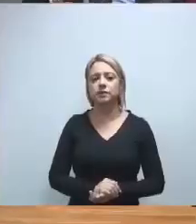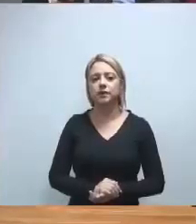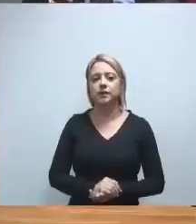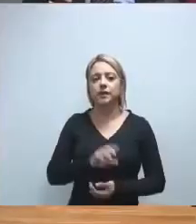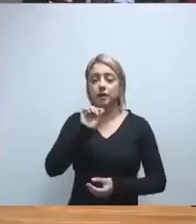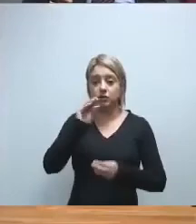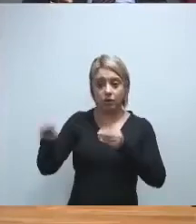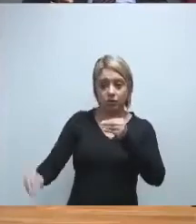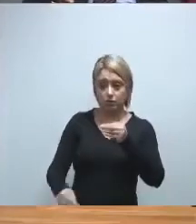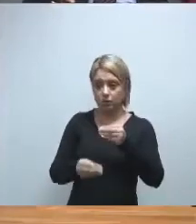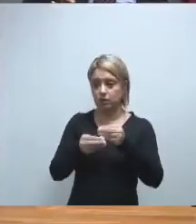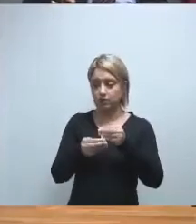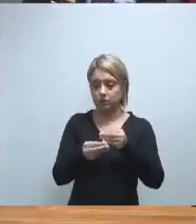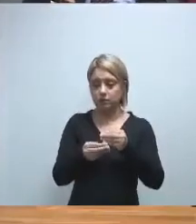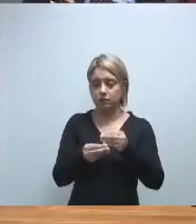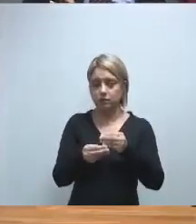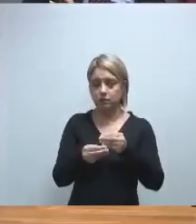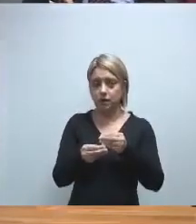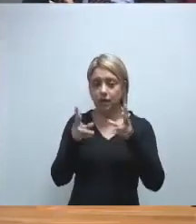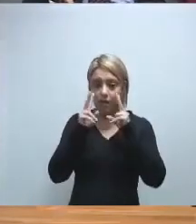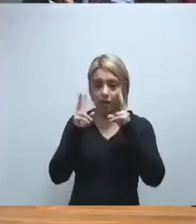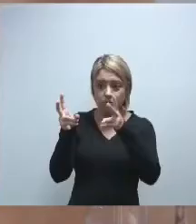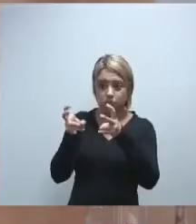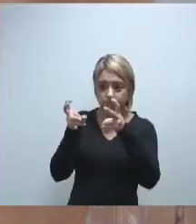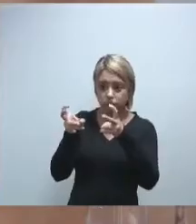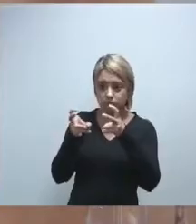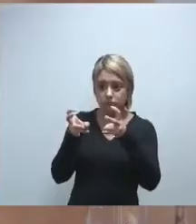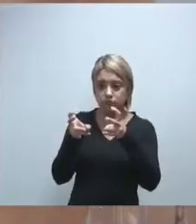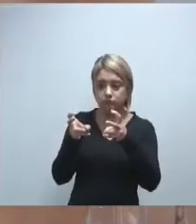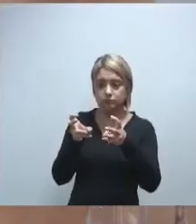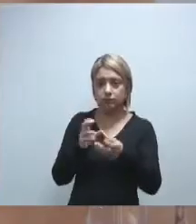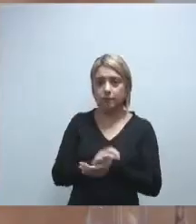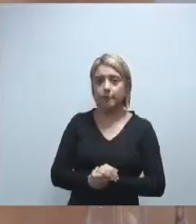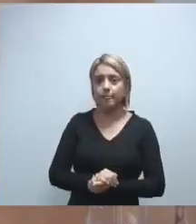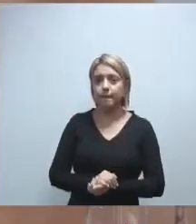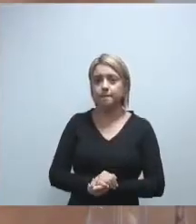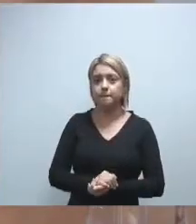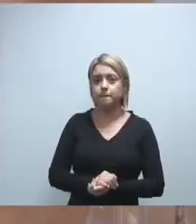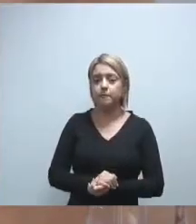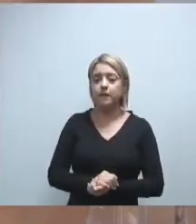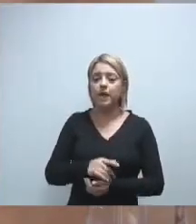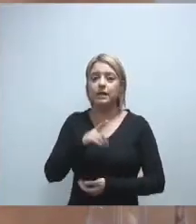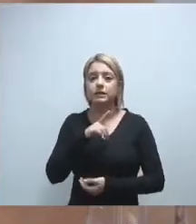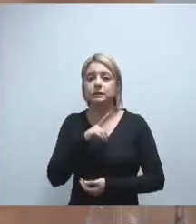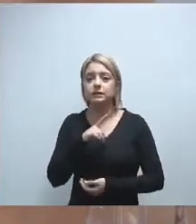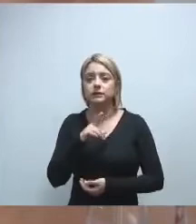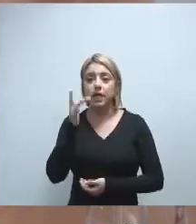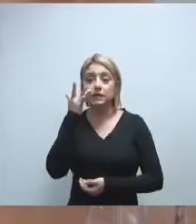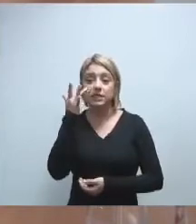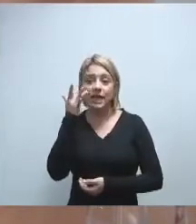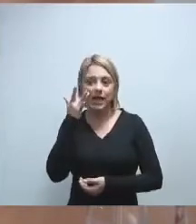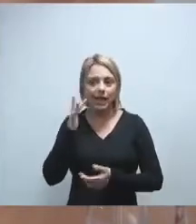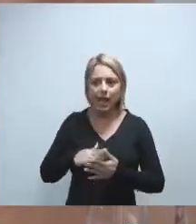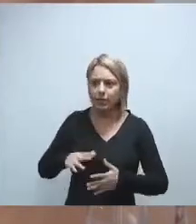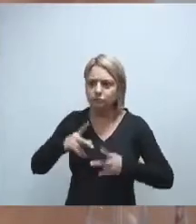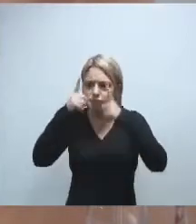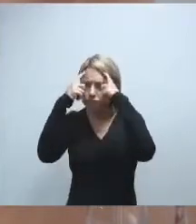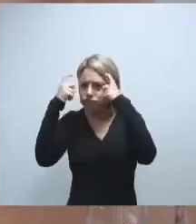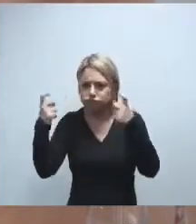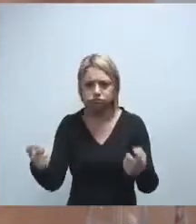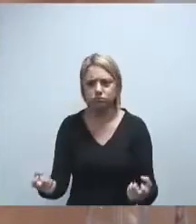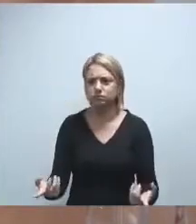shopping no comprimento a meu ver necessário a uma no ceará mas aí me